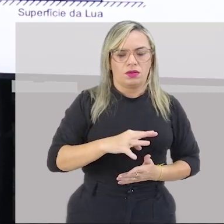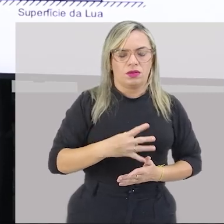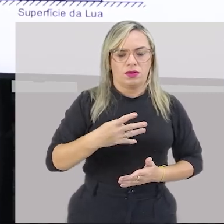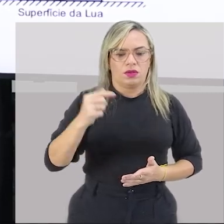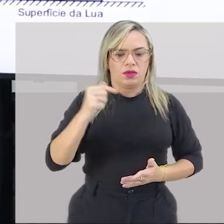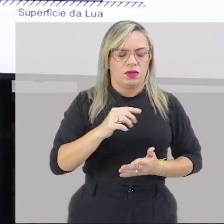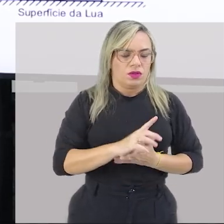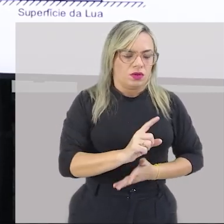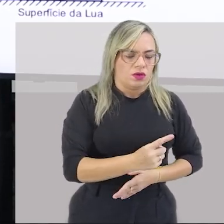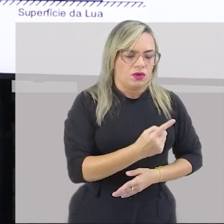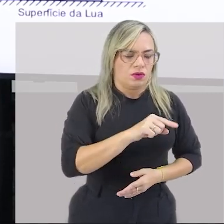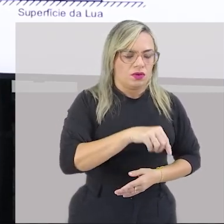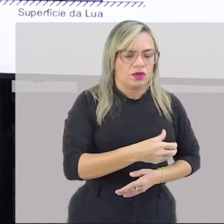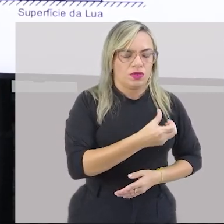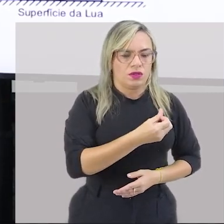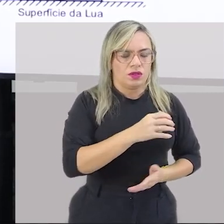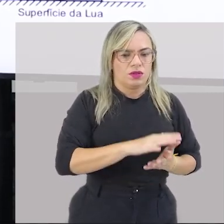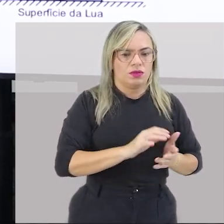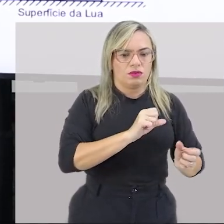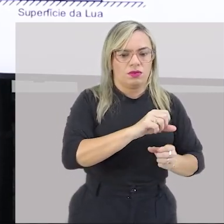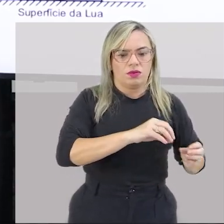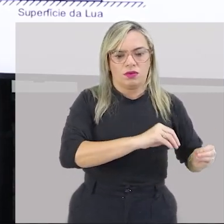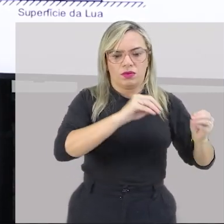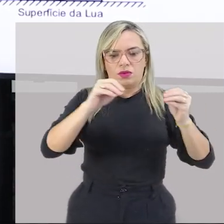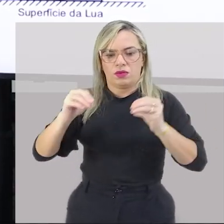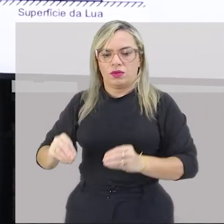dividindo. Vamos escrever aqui, ó.